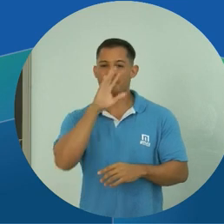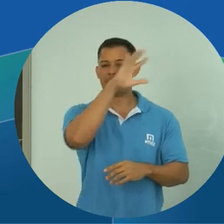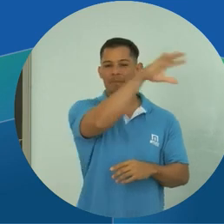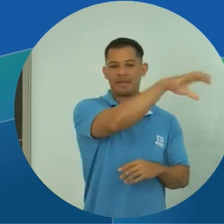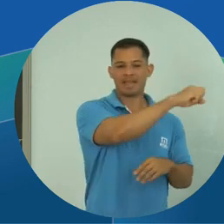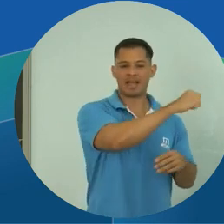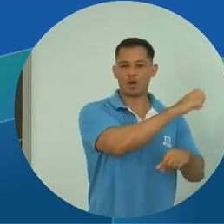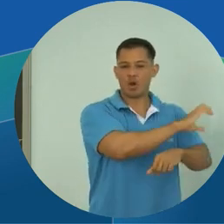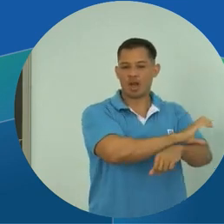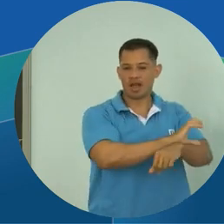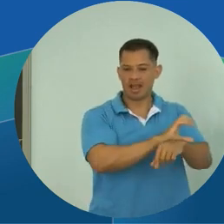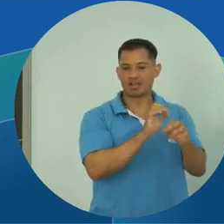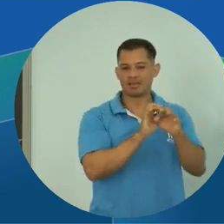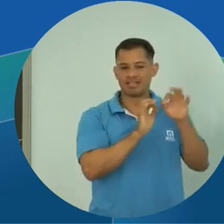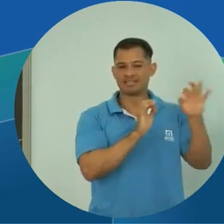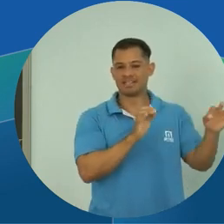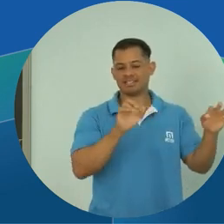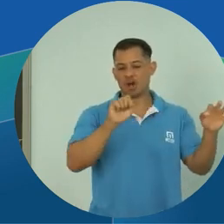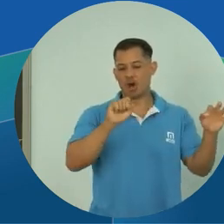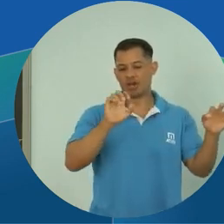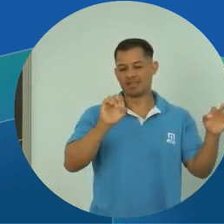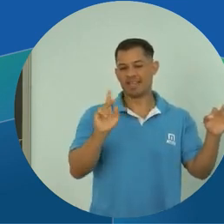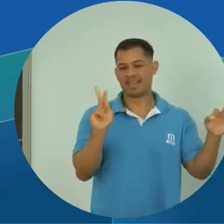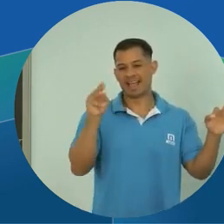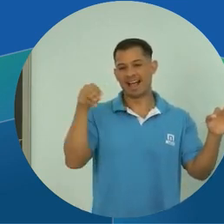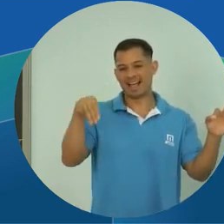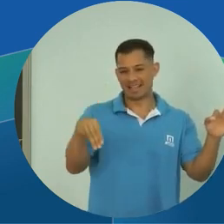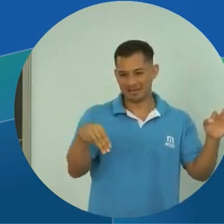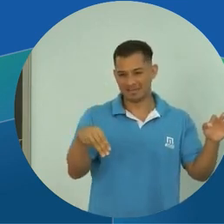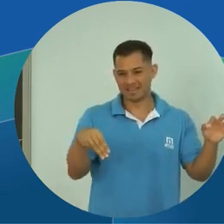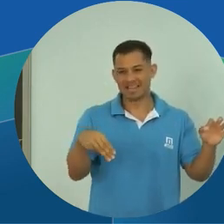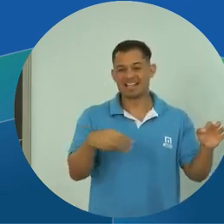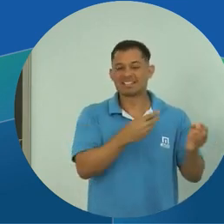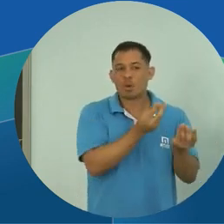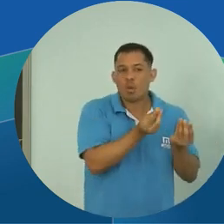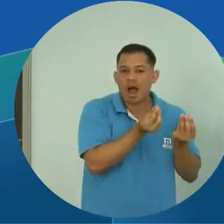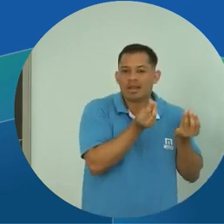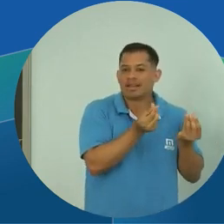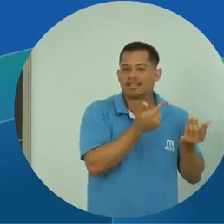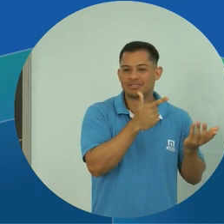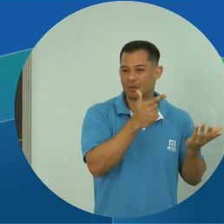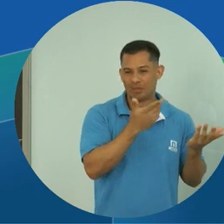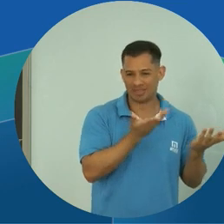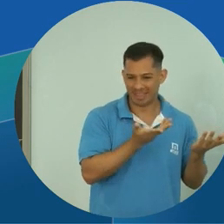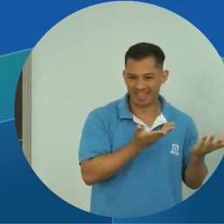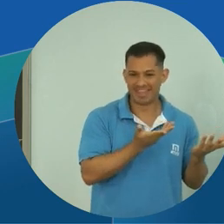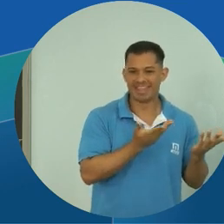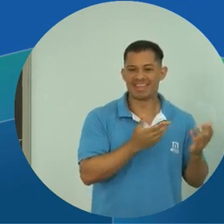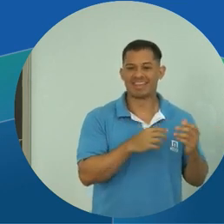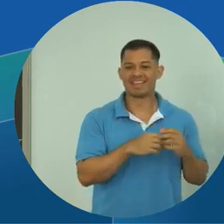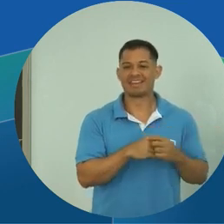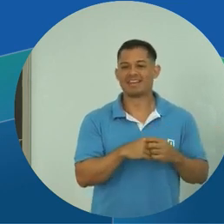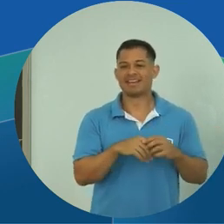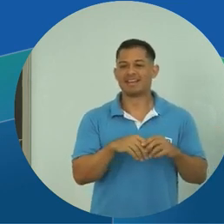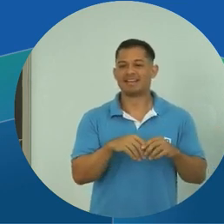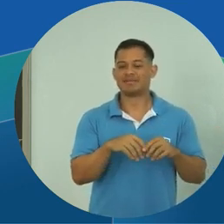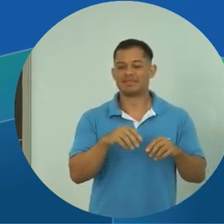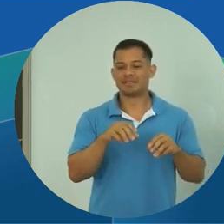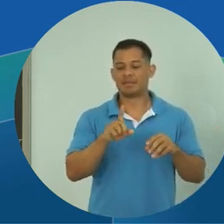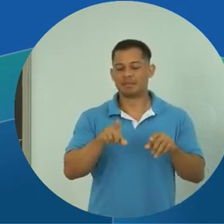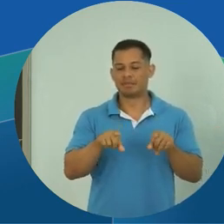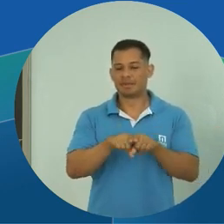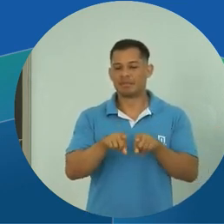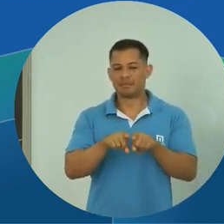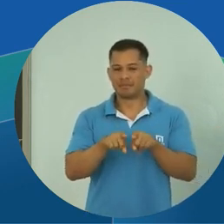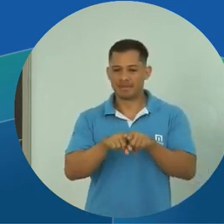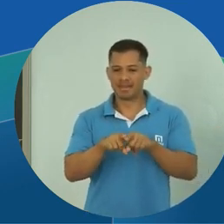com manutenção de qualidade da massa fresca. DMT, né, esses 80 km